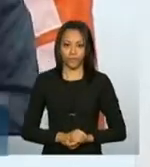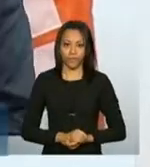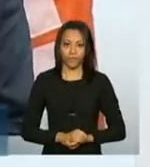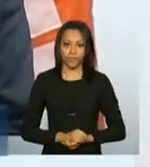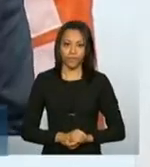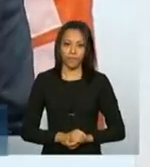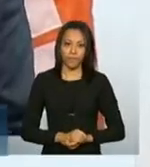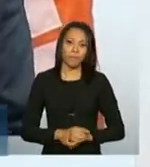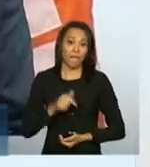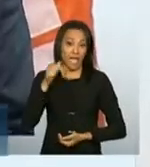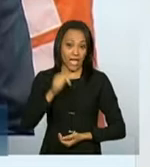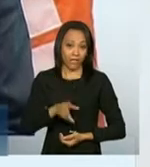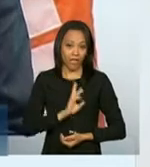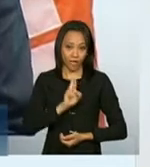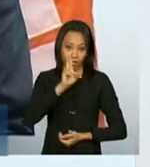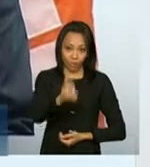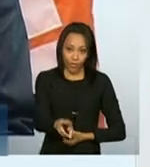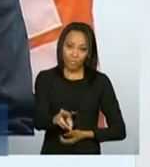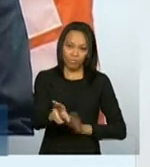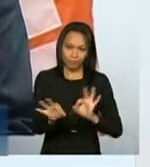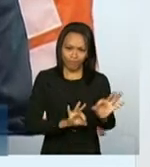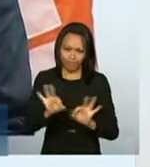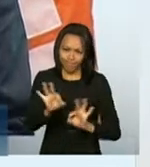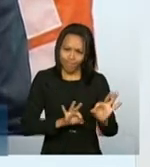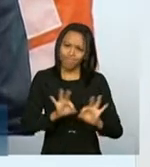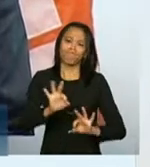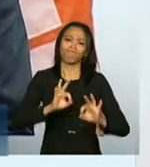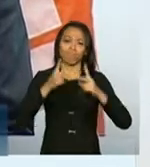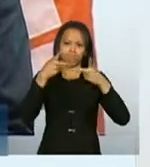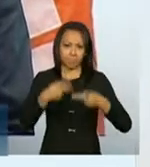Fruto de um planejamento determinante,